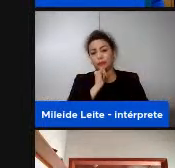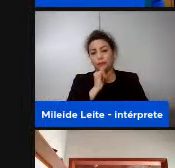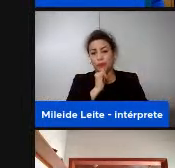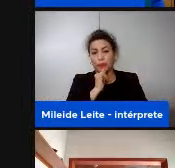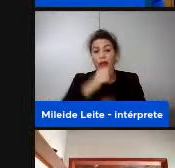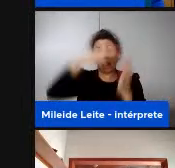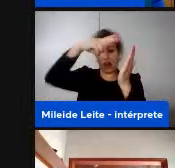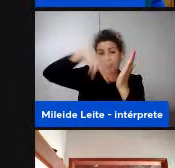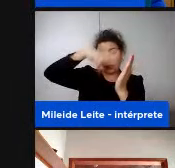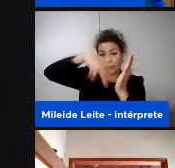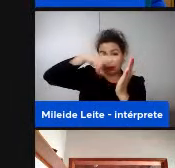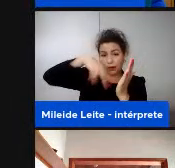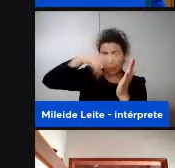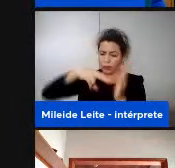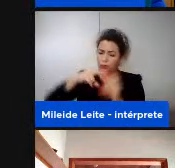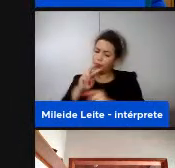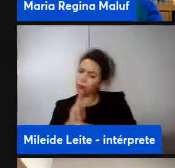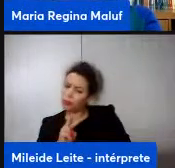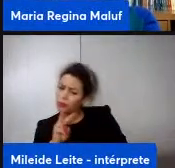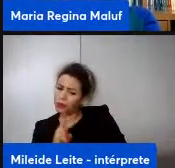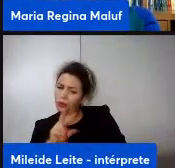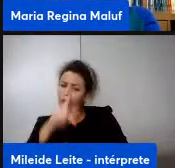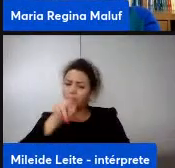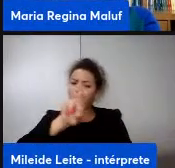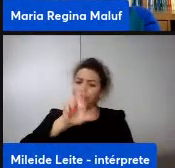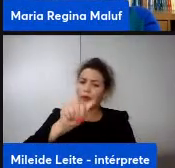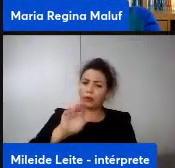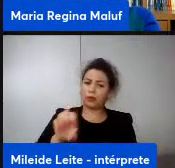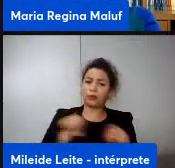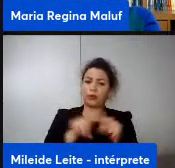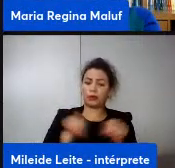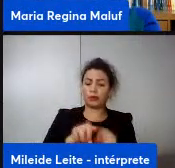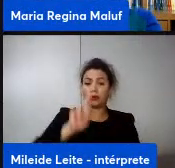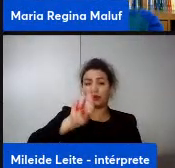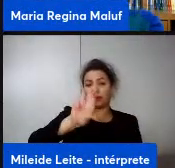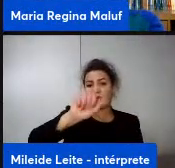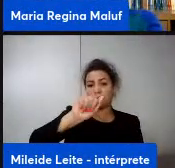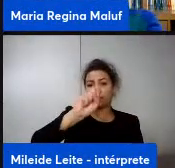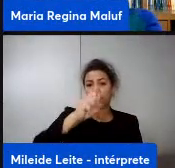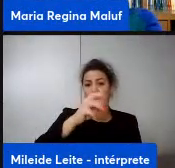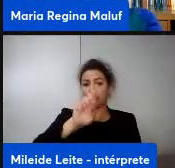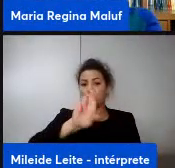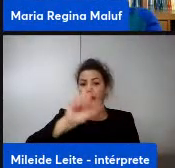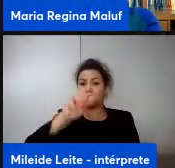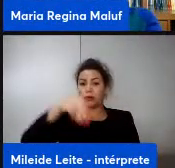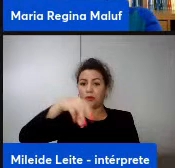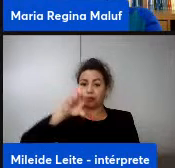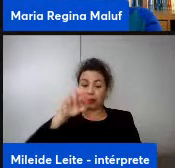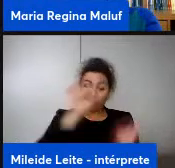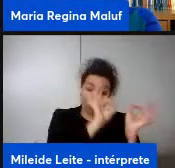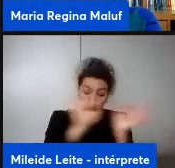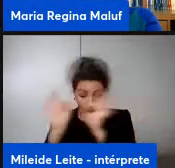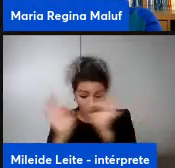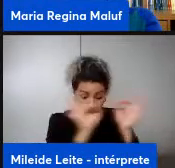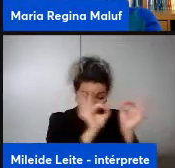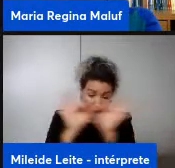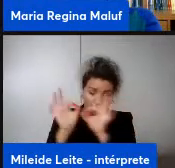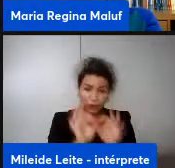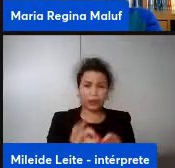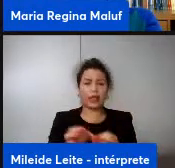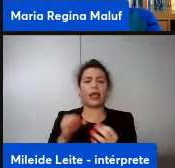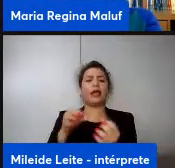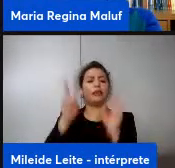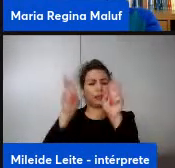leitura automonitorada, o priming, e também o rastreamento ocular, que vai ser objeto do mini curso,